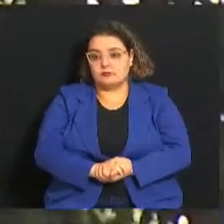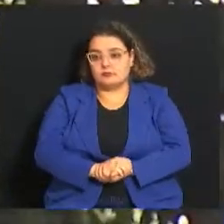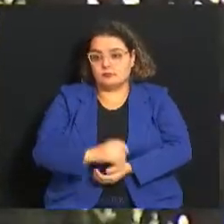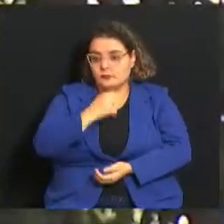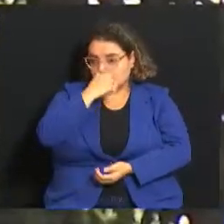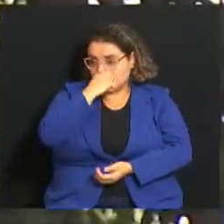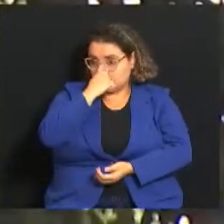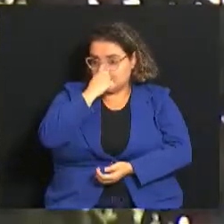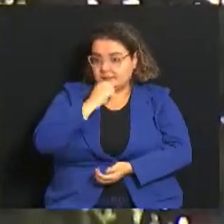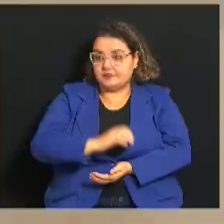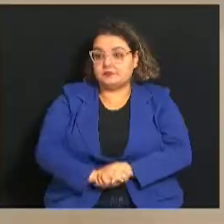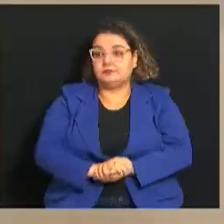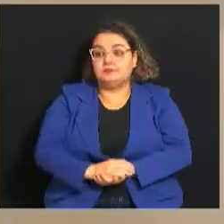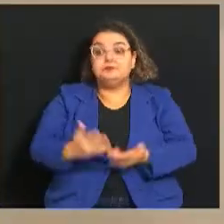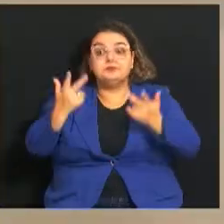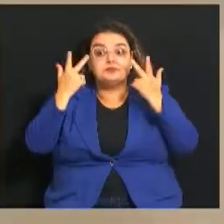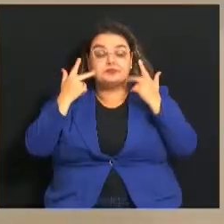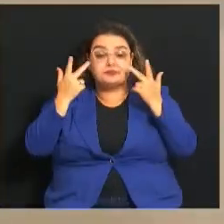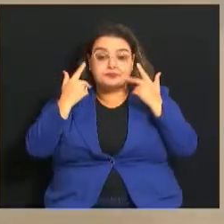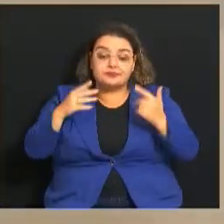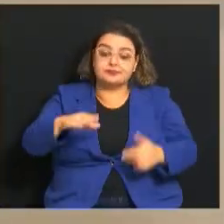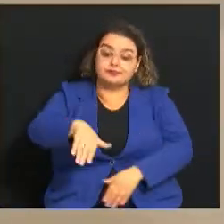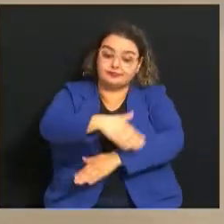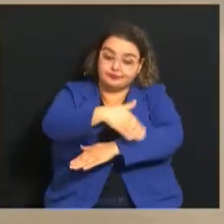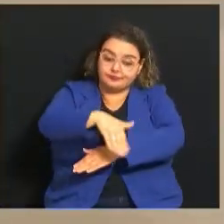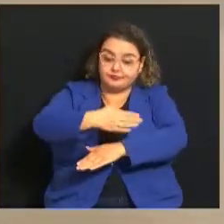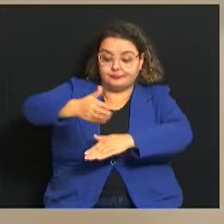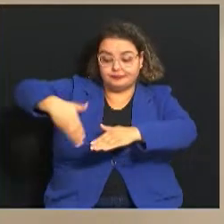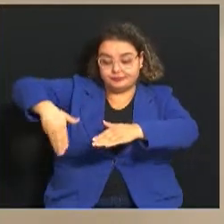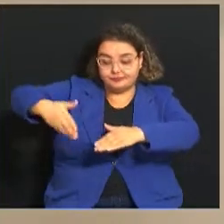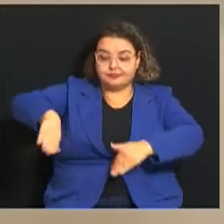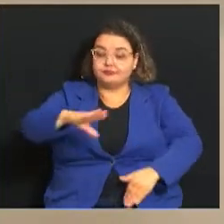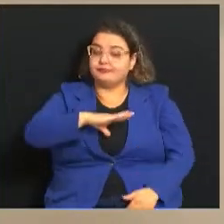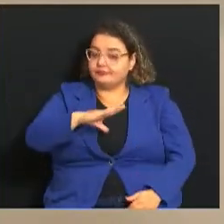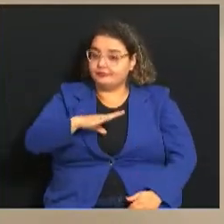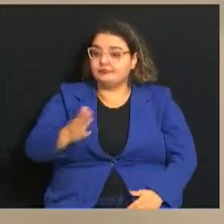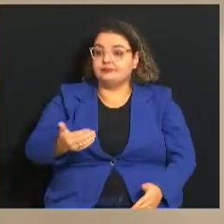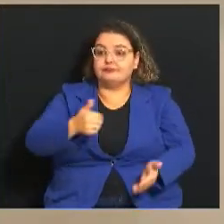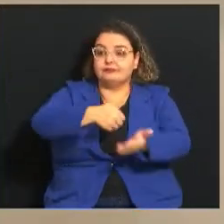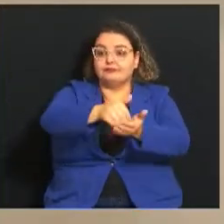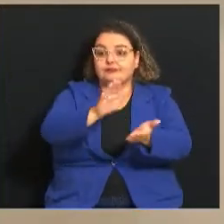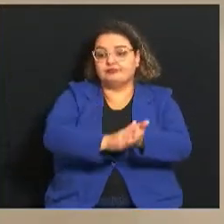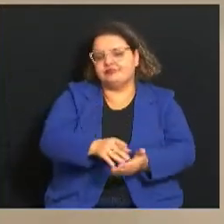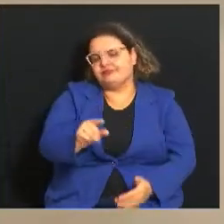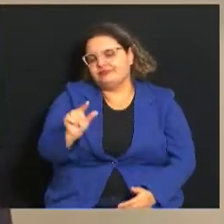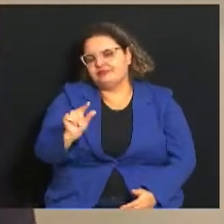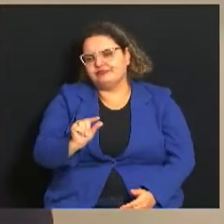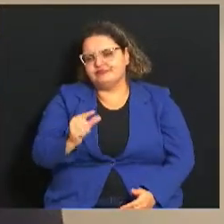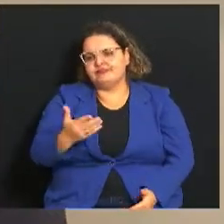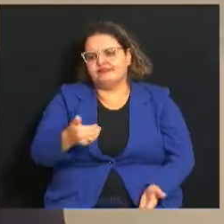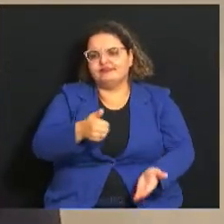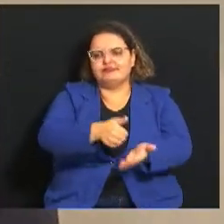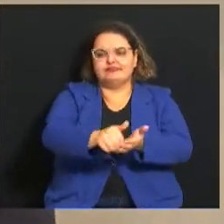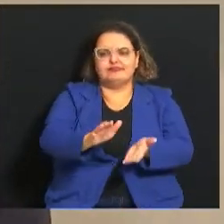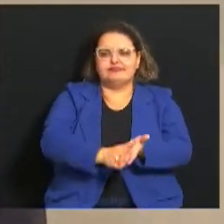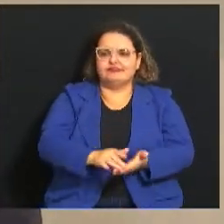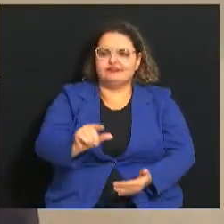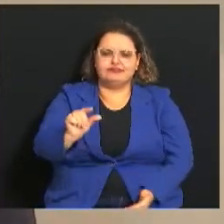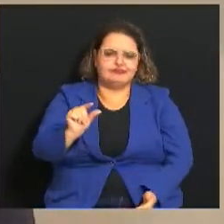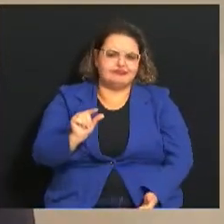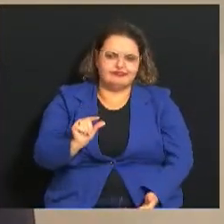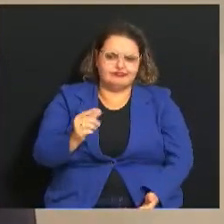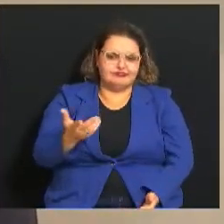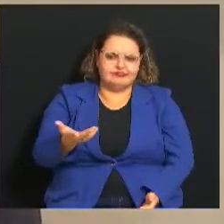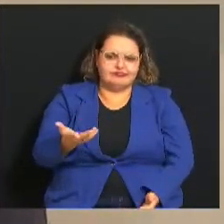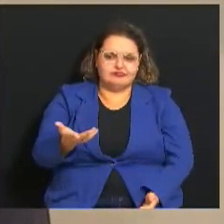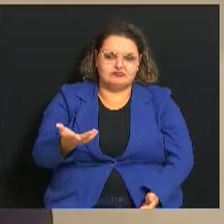comum nas ruas da cidade. Ainda segundo a vereadora, o valor das multas hoje é bem pequeno. A multa é muito pequena, então para